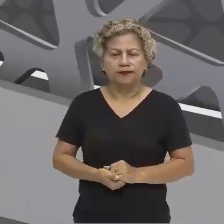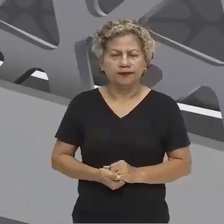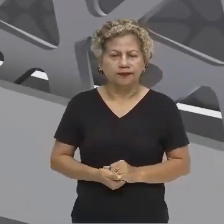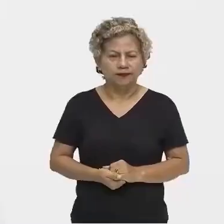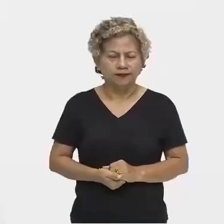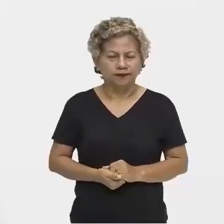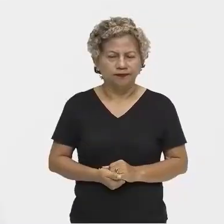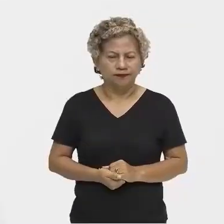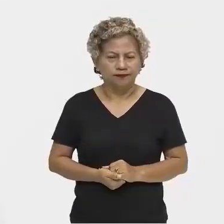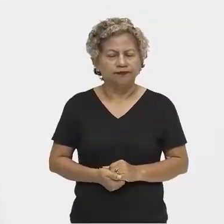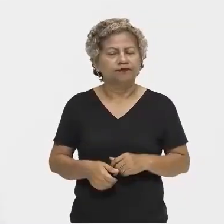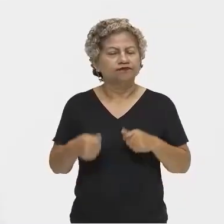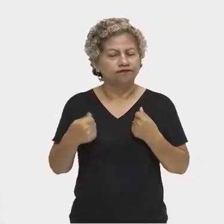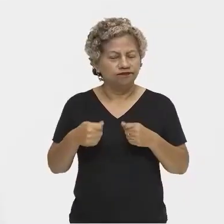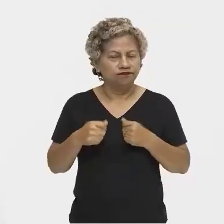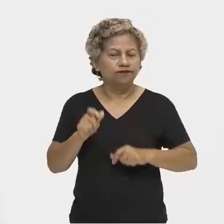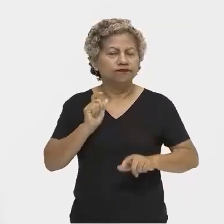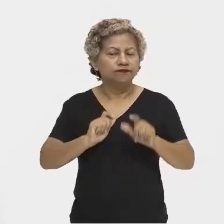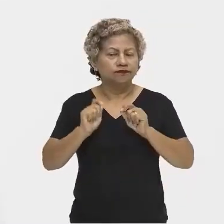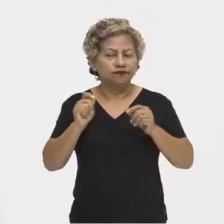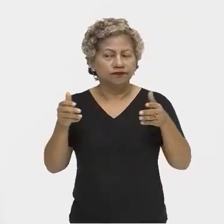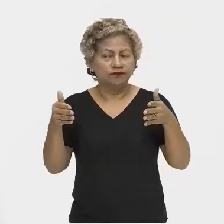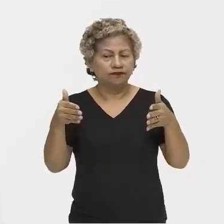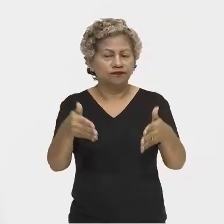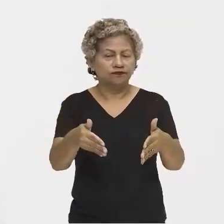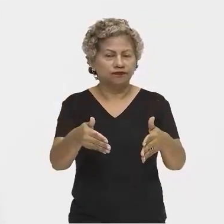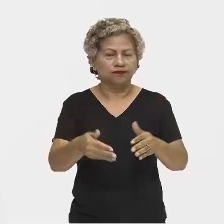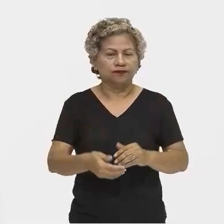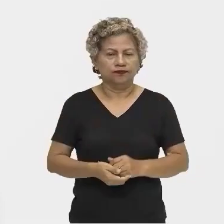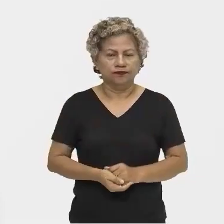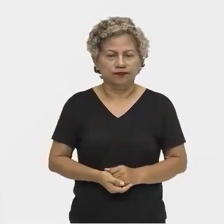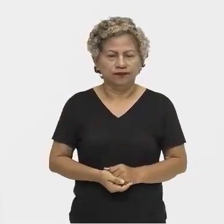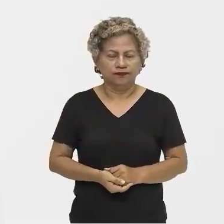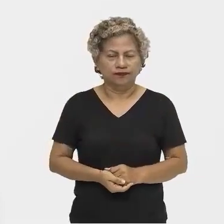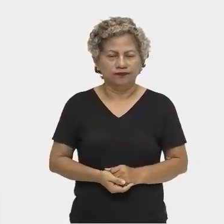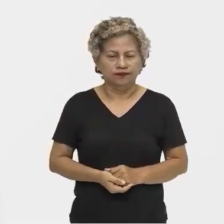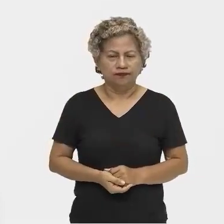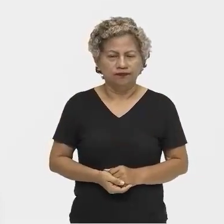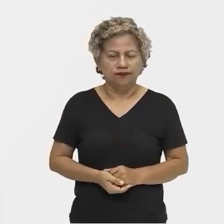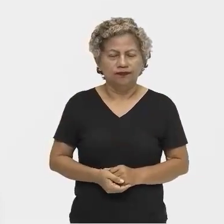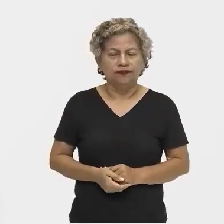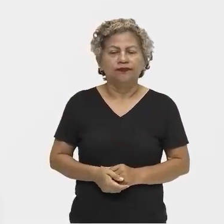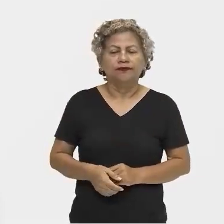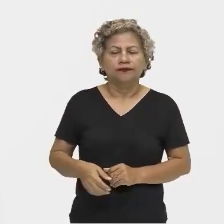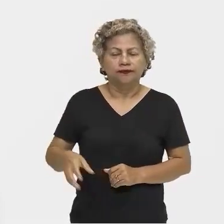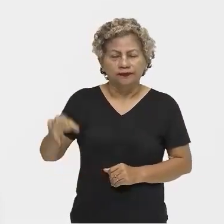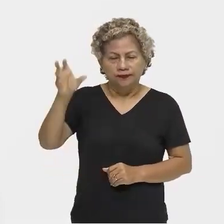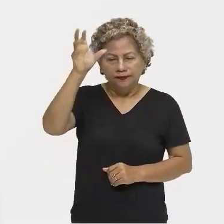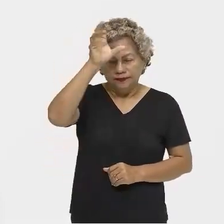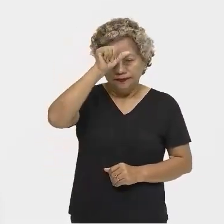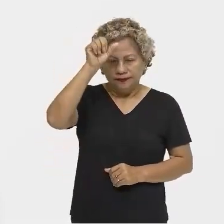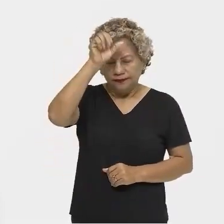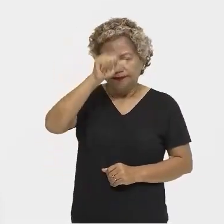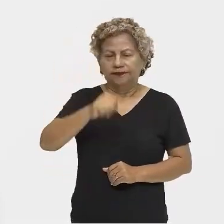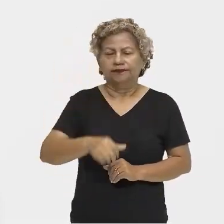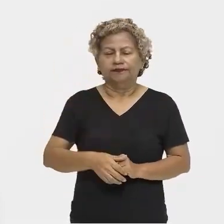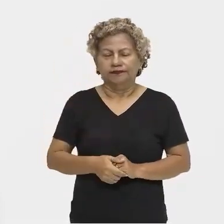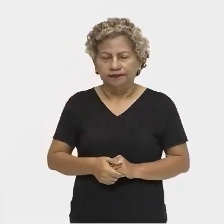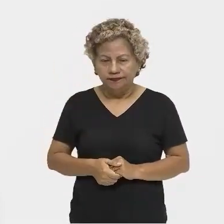quê? Do foco, certo? Então, foco. Aprenda a abrir mão de algumas